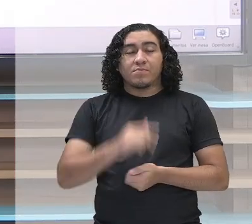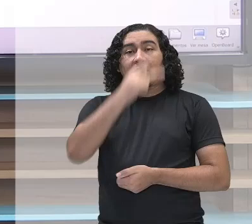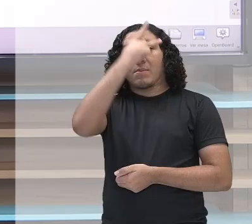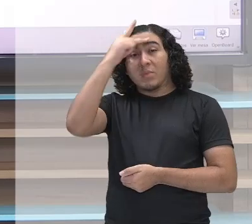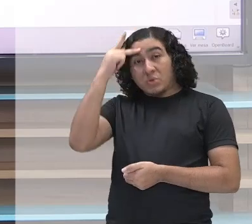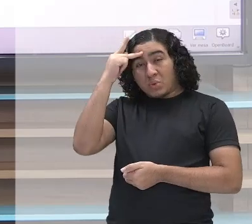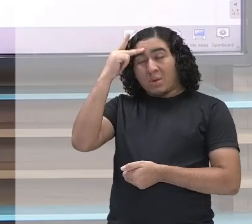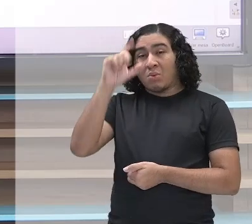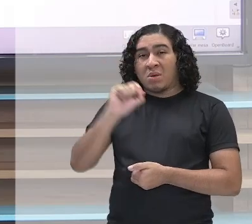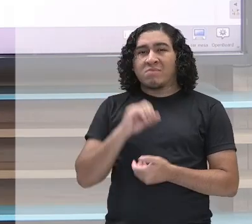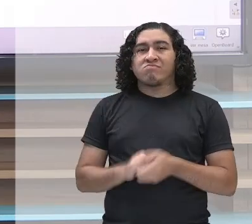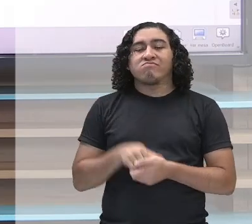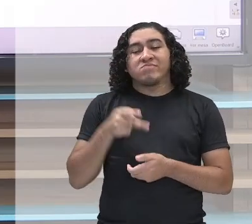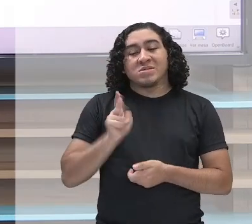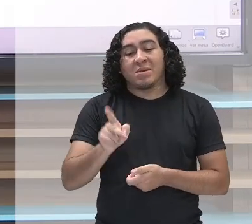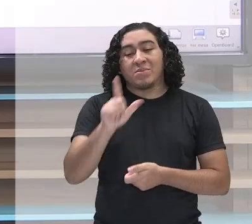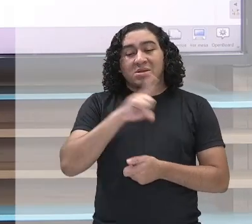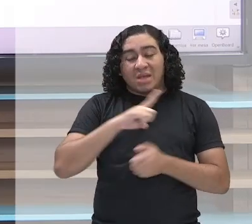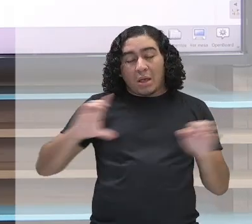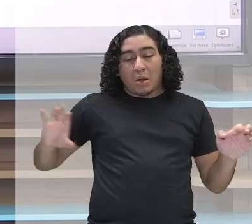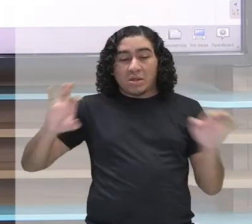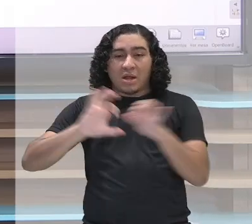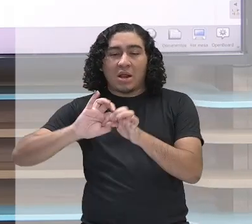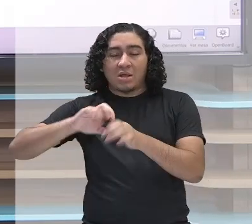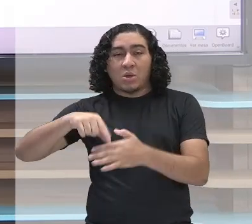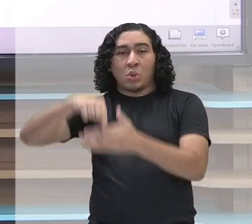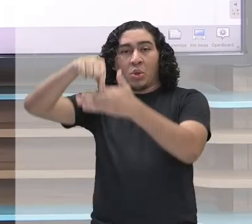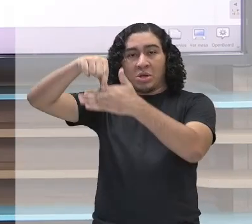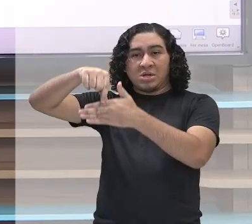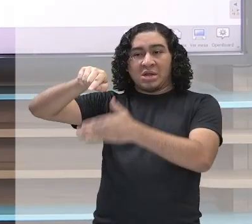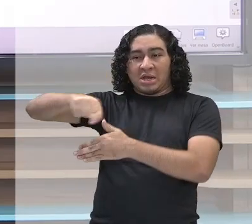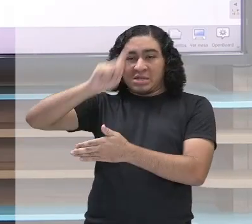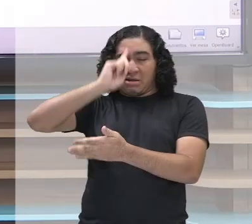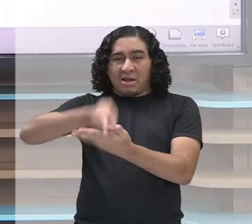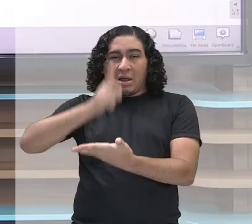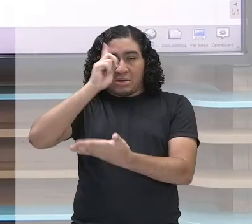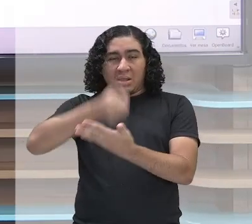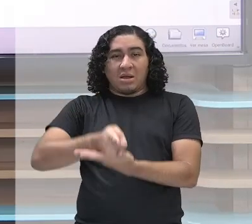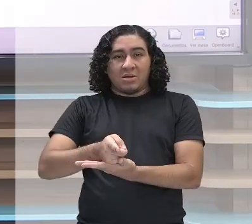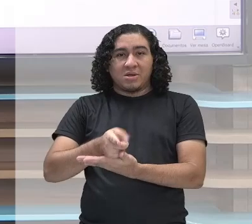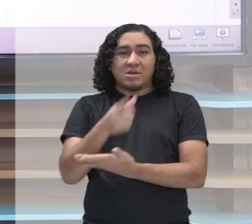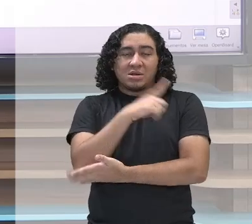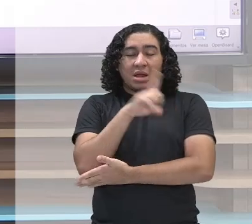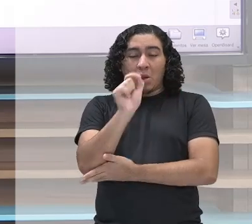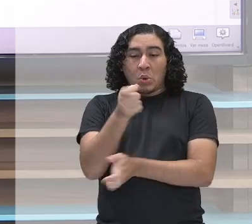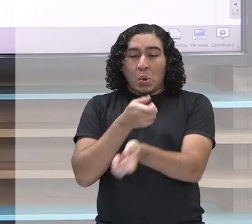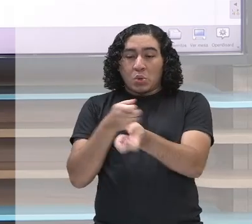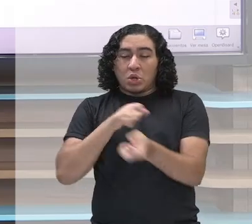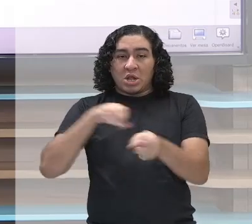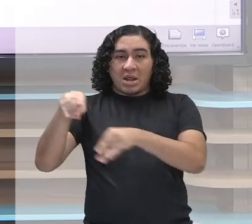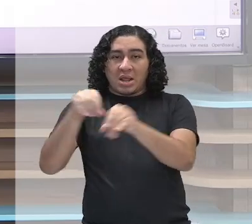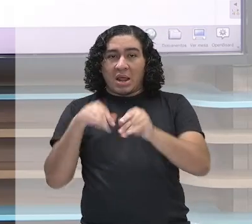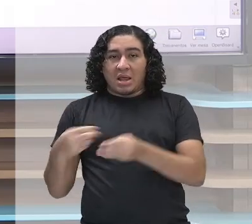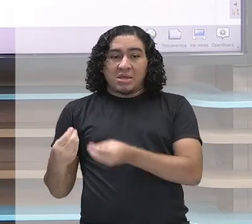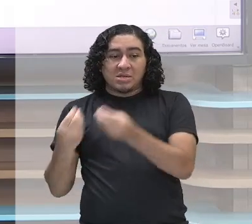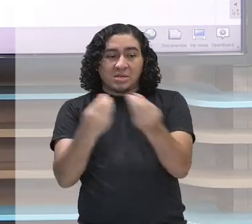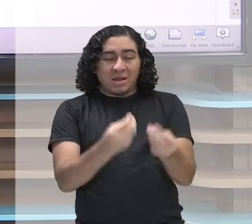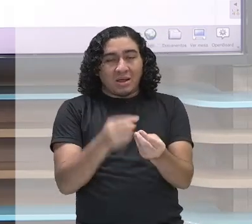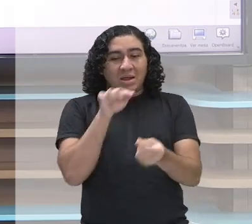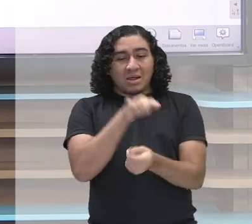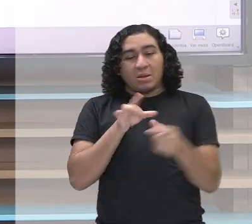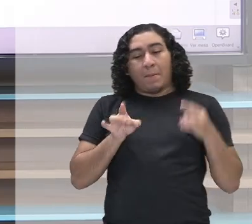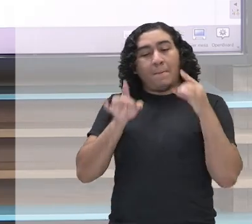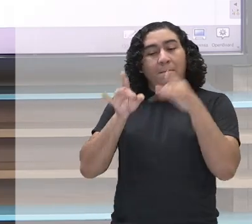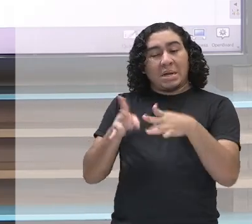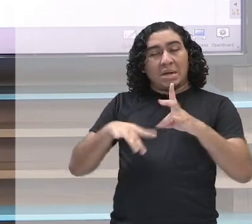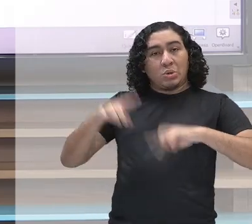estava sempre atrelada ali àquele patrão, né, que estava detendo aquele mercado,